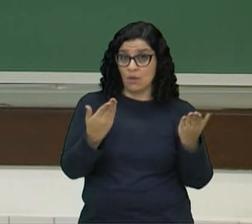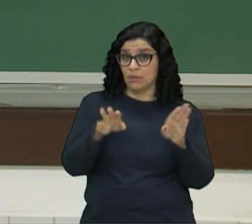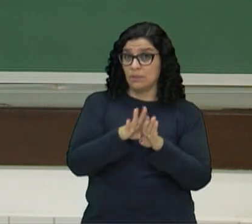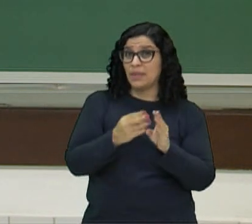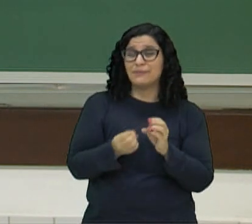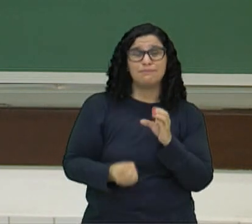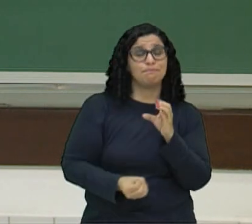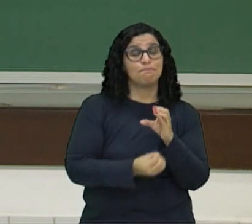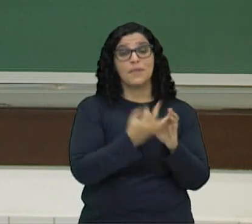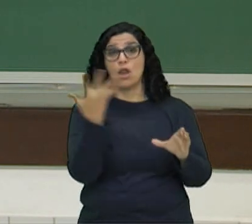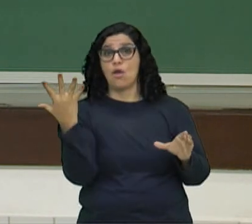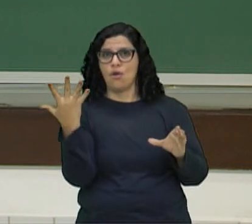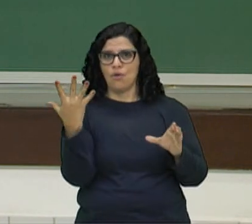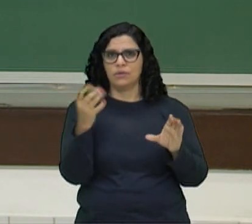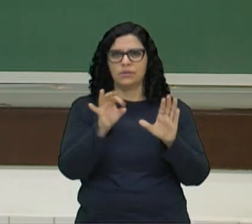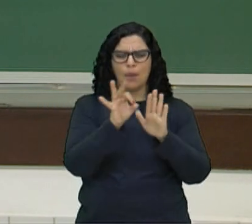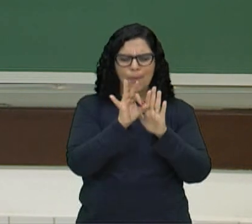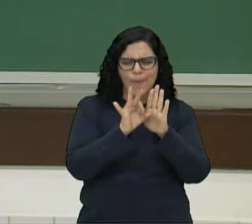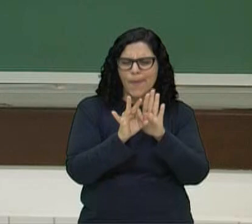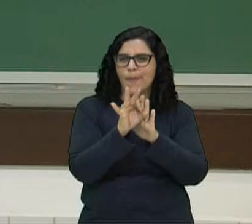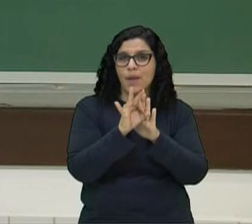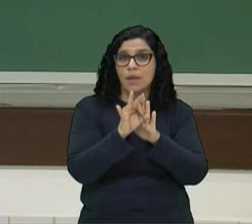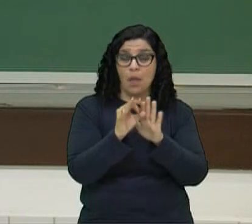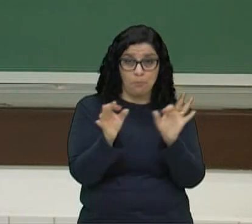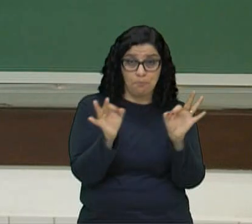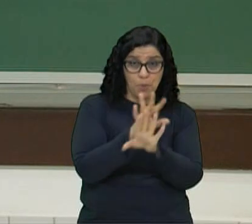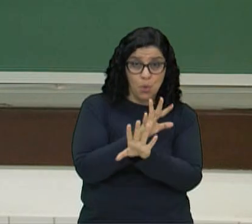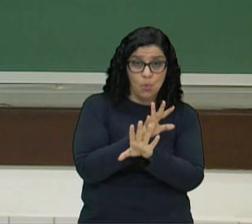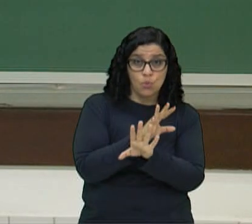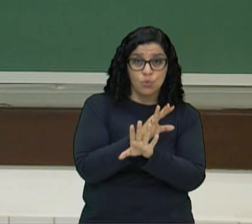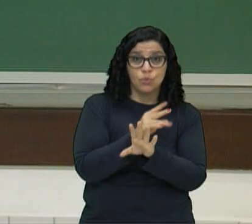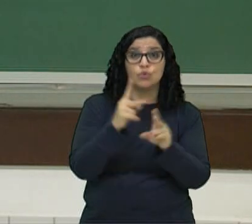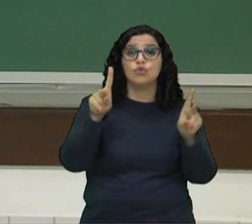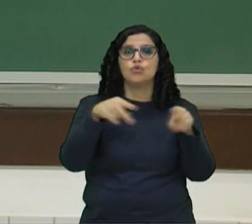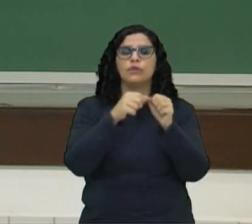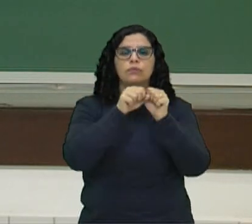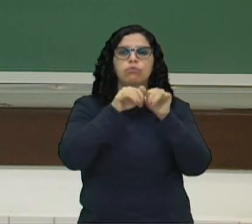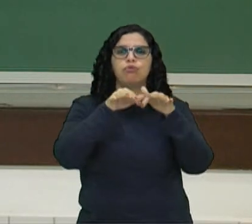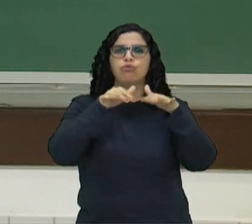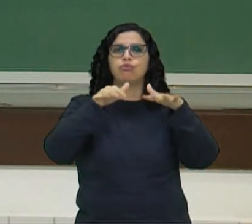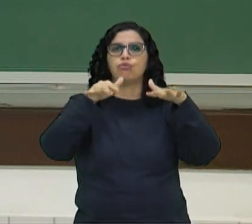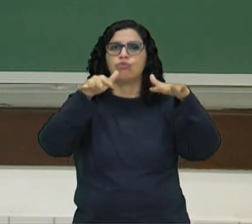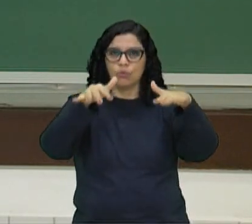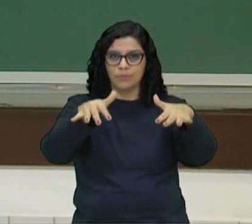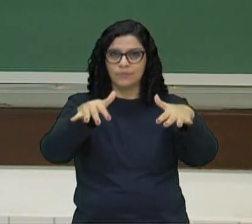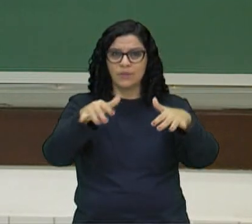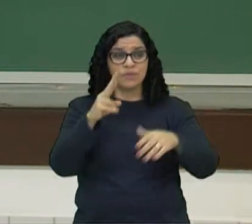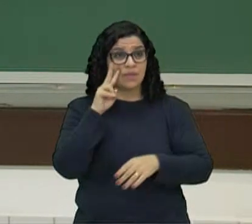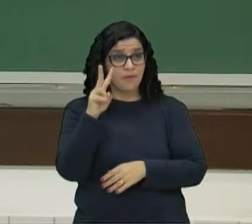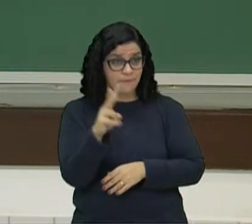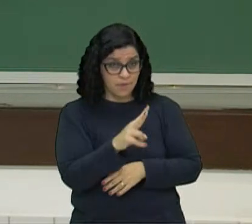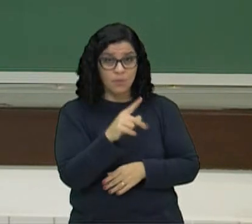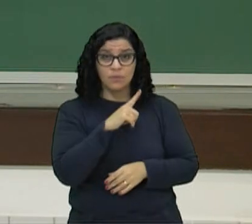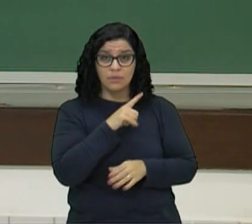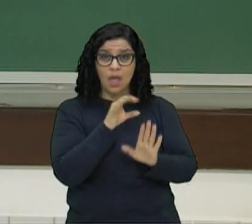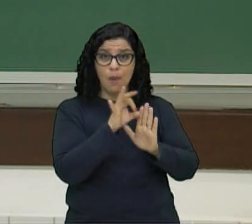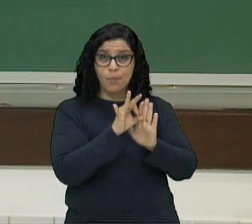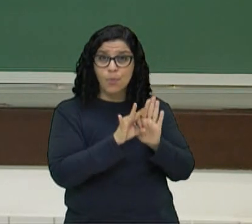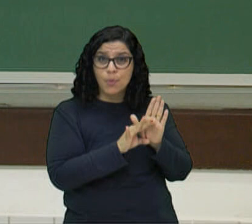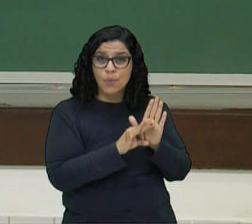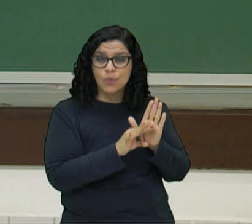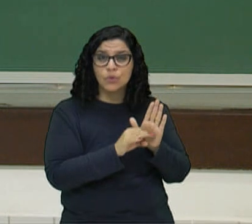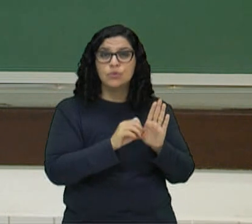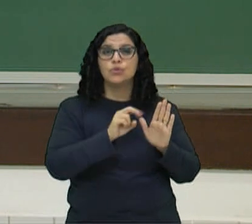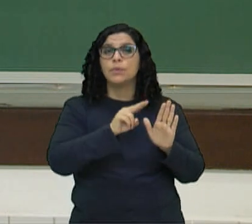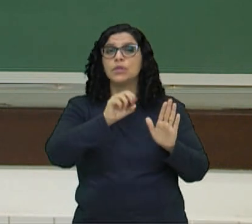tem milhões de esporos que quando estiverem maduros, o vento vai carregar. Ah, se você viu essas bolsas